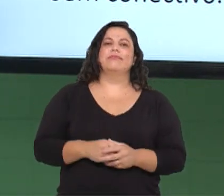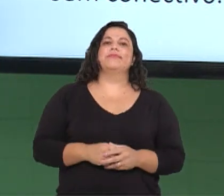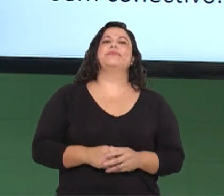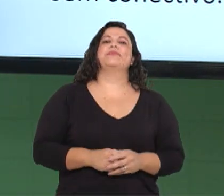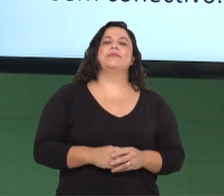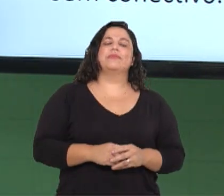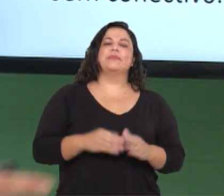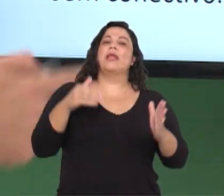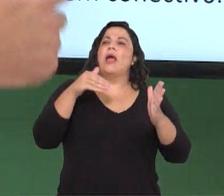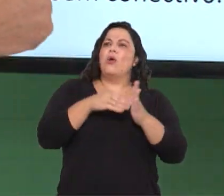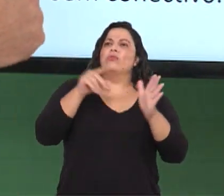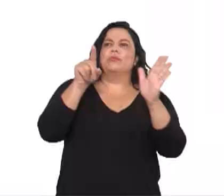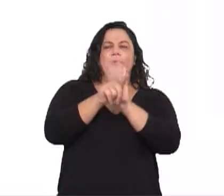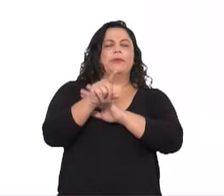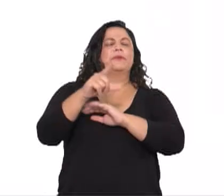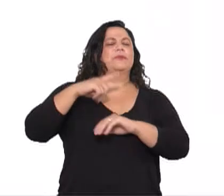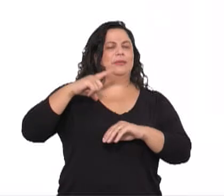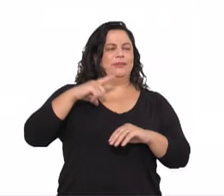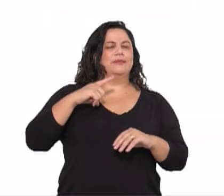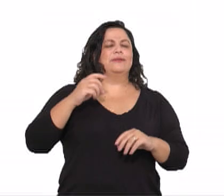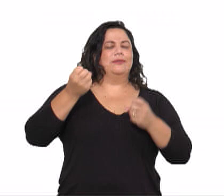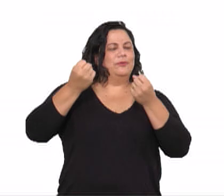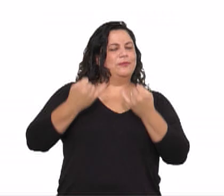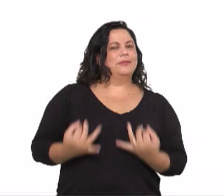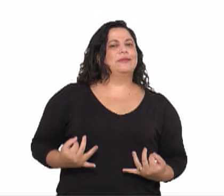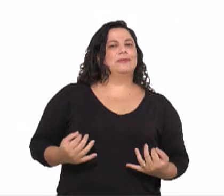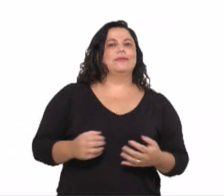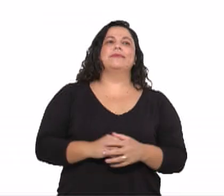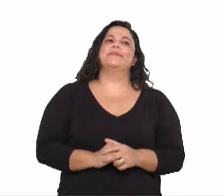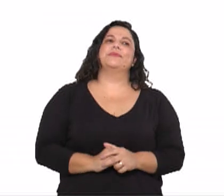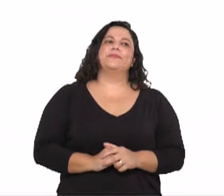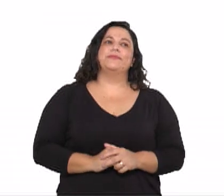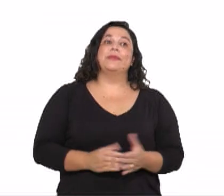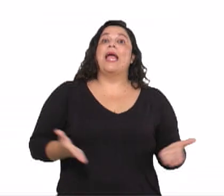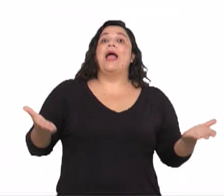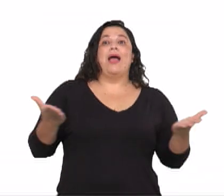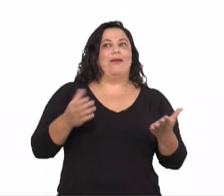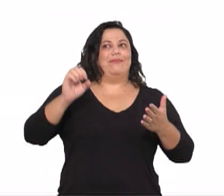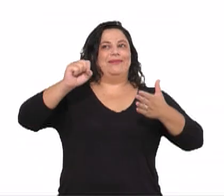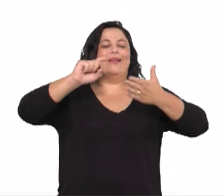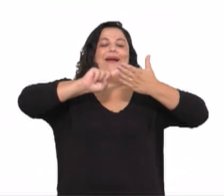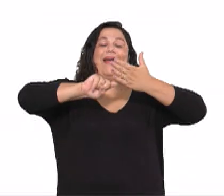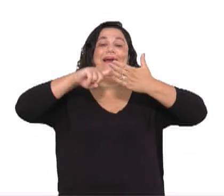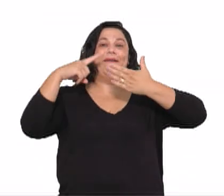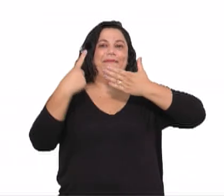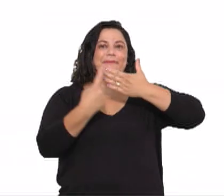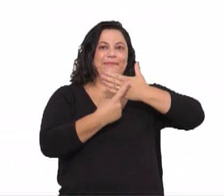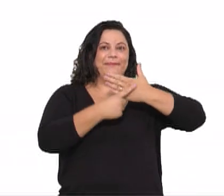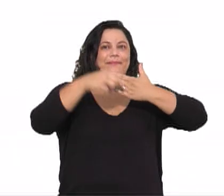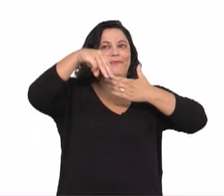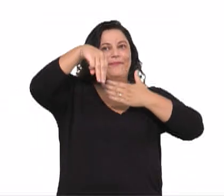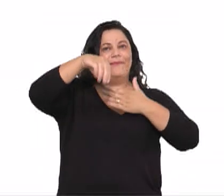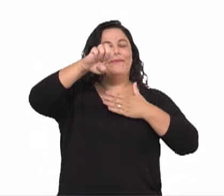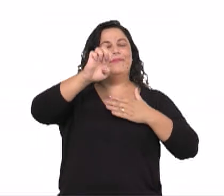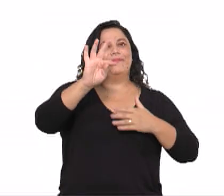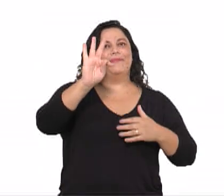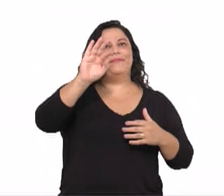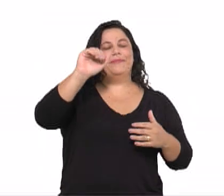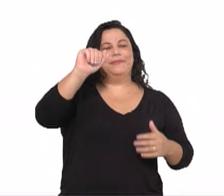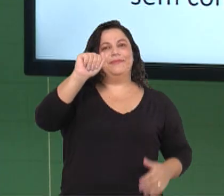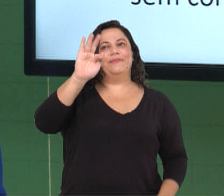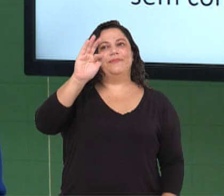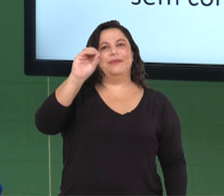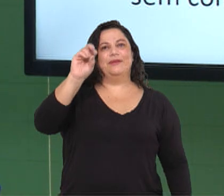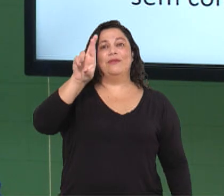quiz, ok? E a metáfora é uma comparação também, mas sem